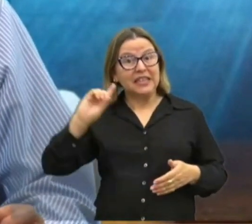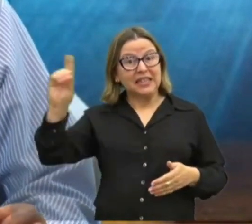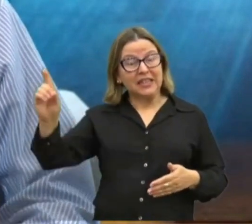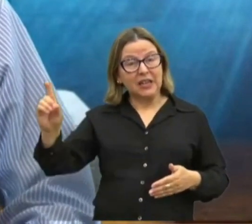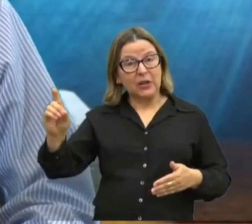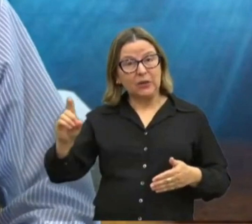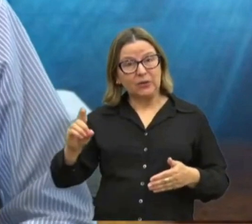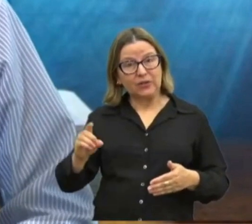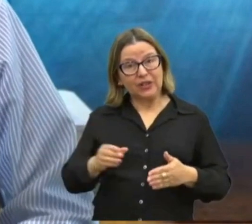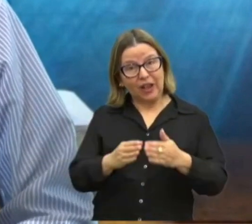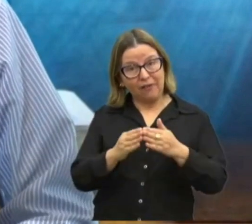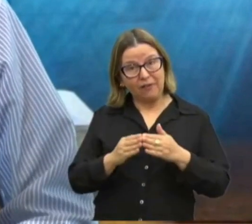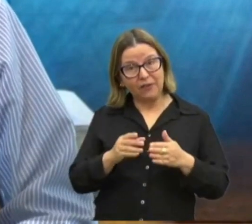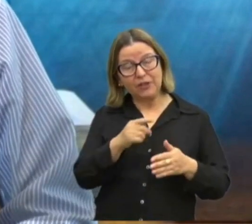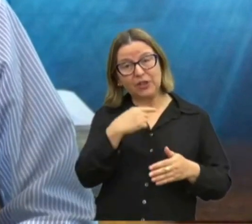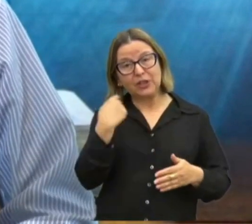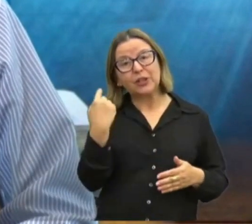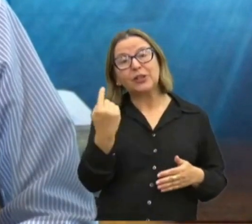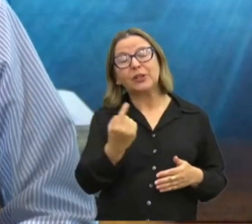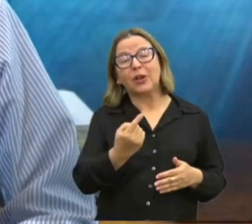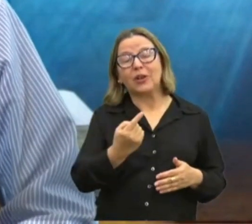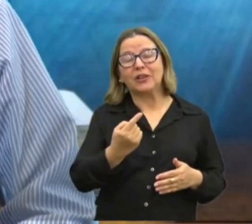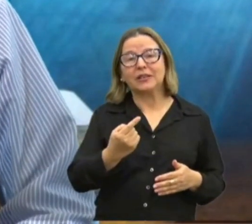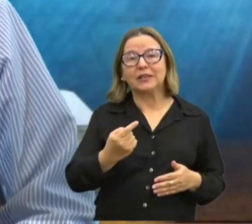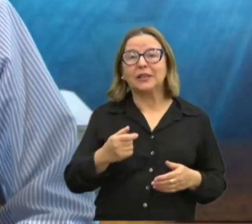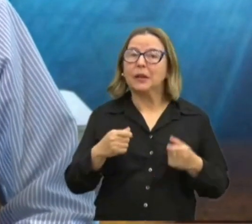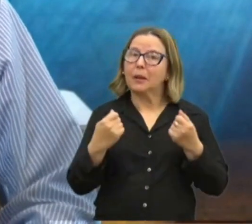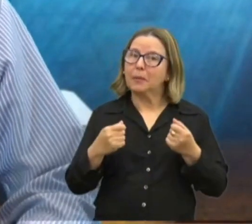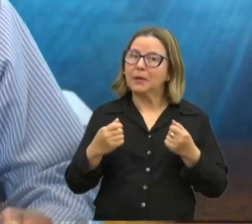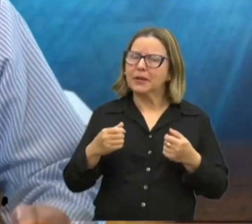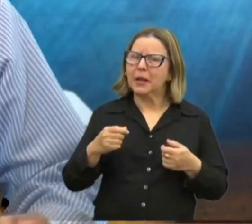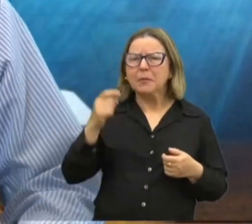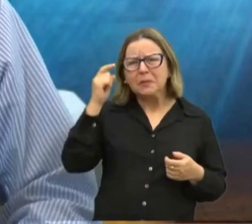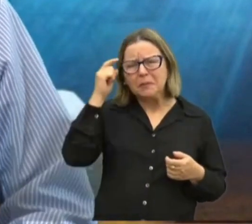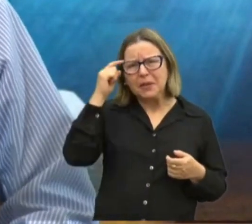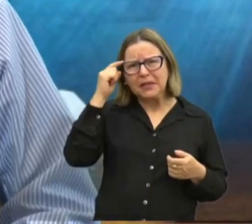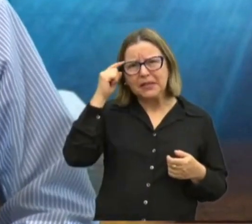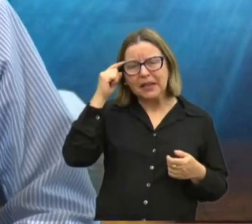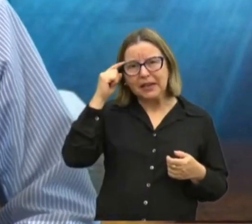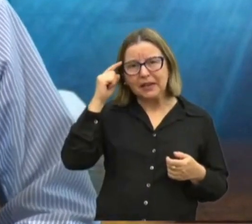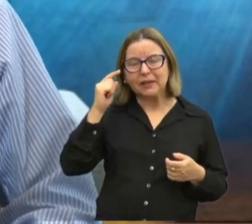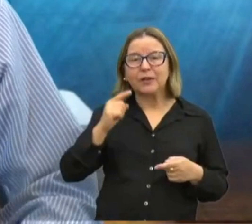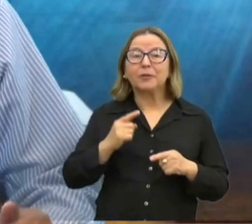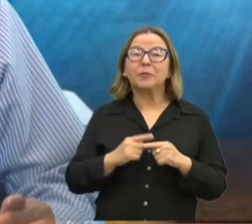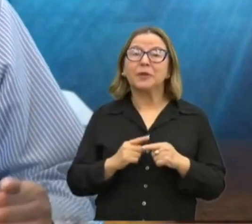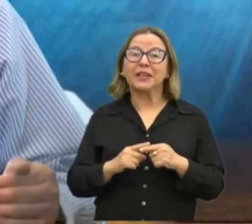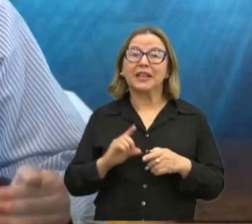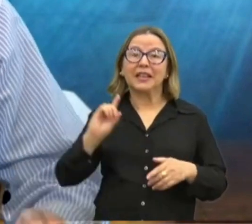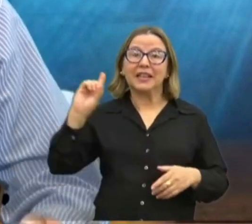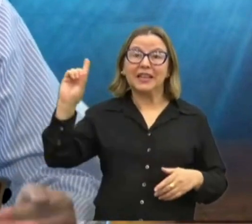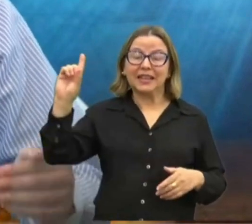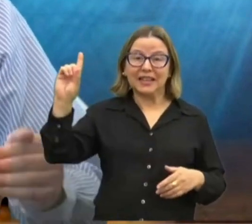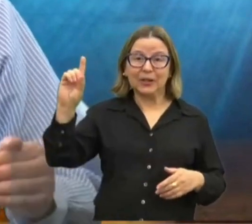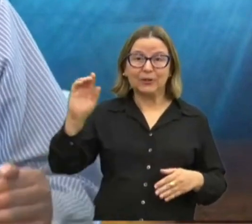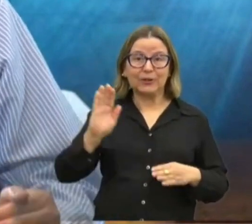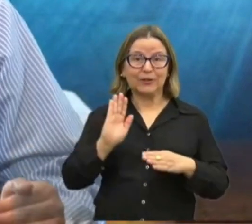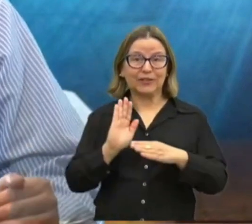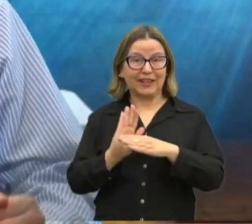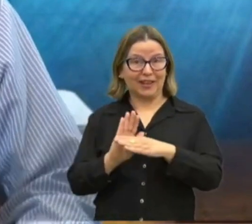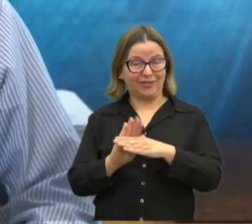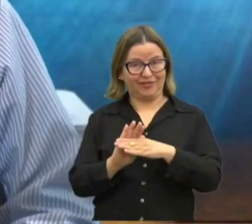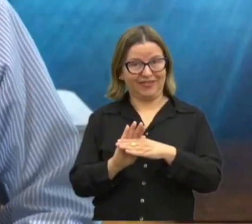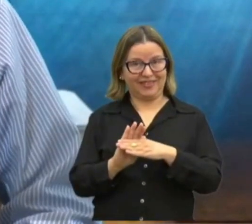nós pensemos um pouco a respeito disso. Então, Deus é por nós, por conta de tudo que Ele